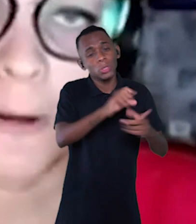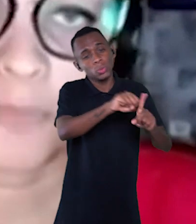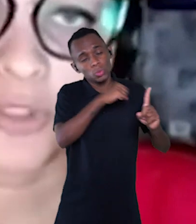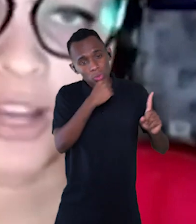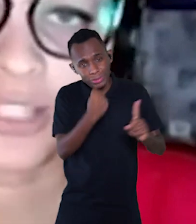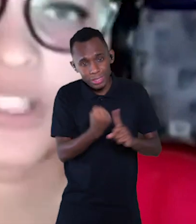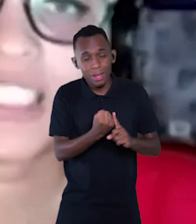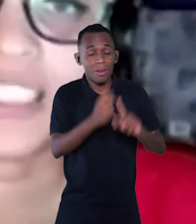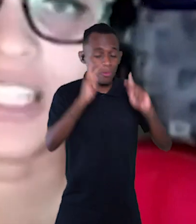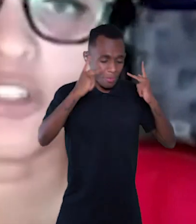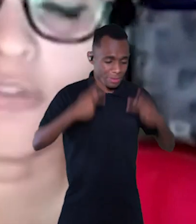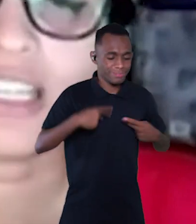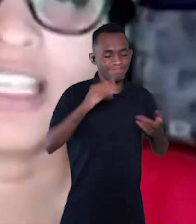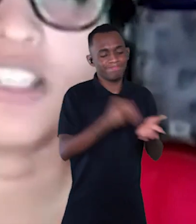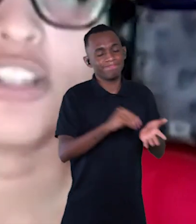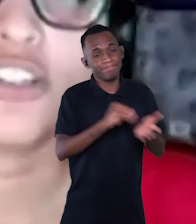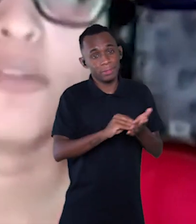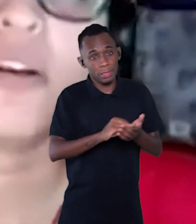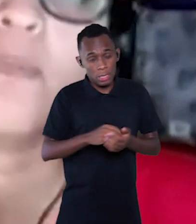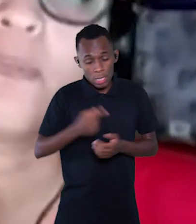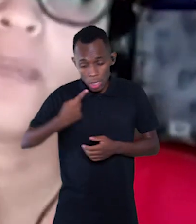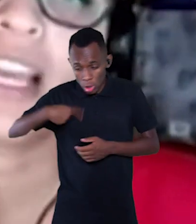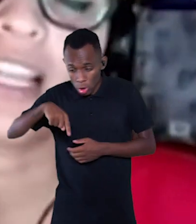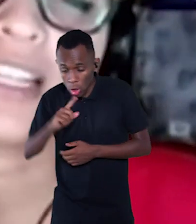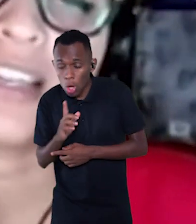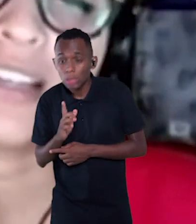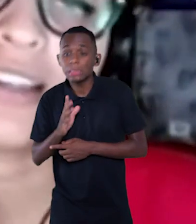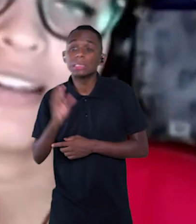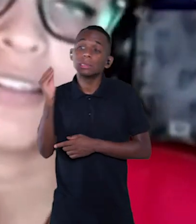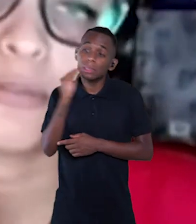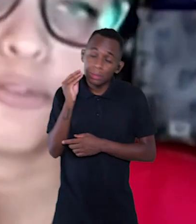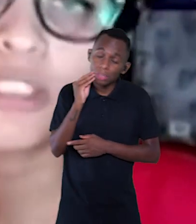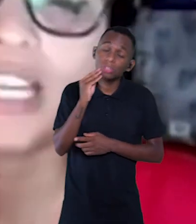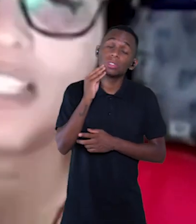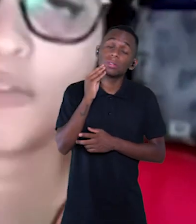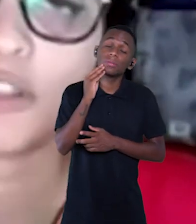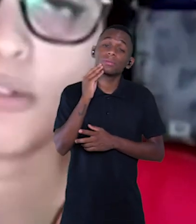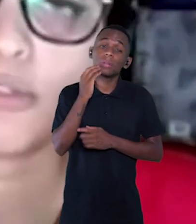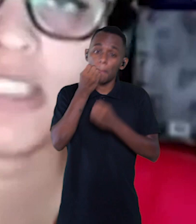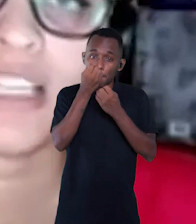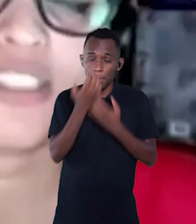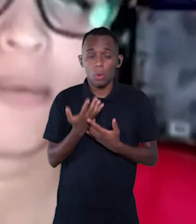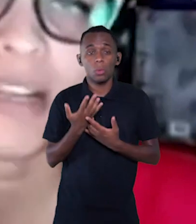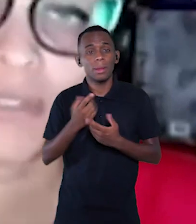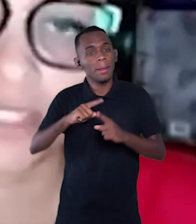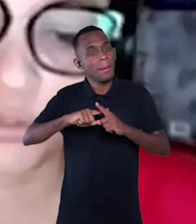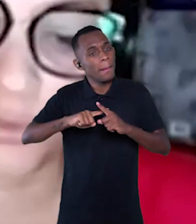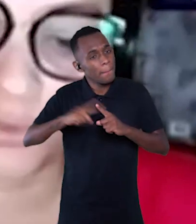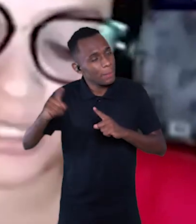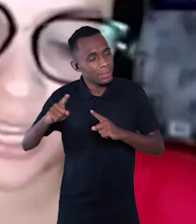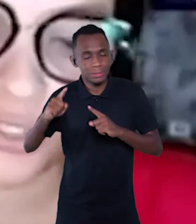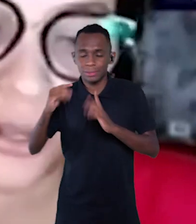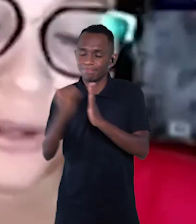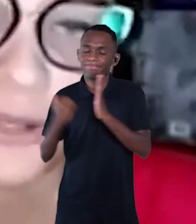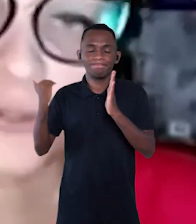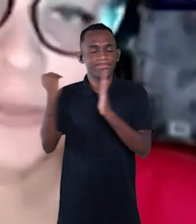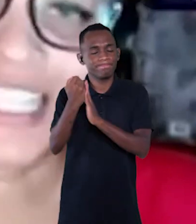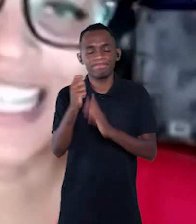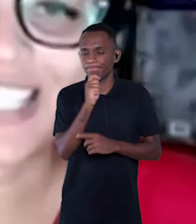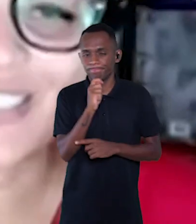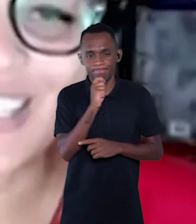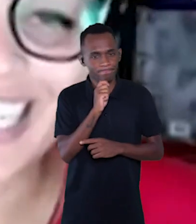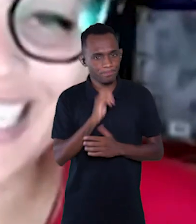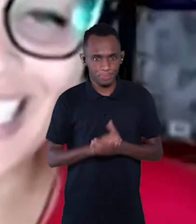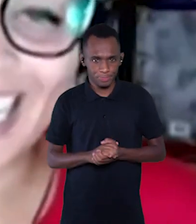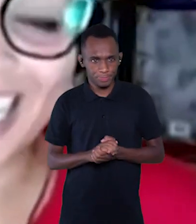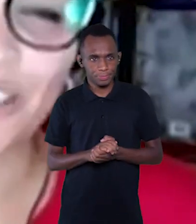constantemente. Então, a nossa tentativa, ela é legítima, ela fortalece vínculos, mas ela jamais vai ser suficiente. Sobre